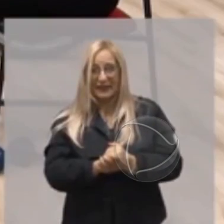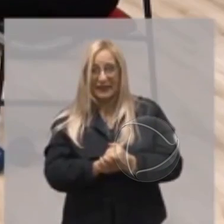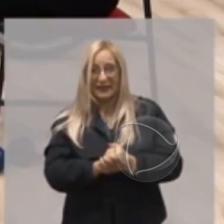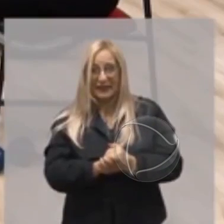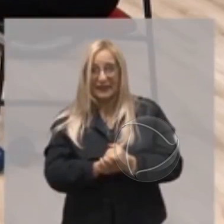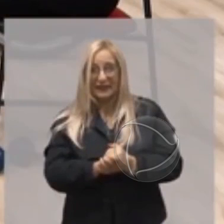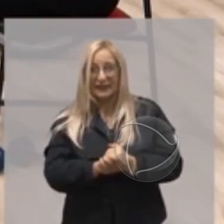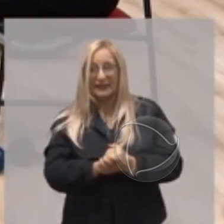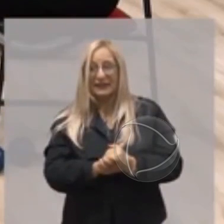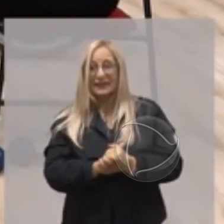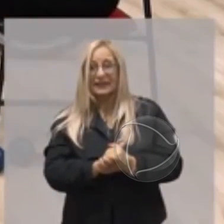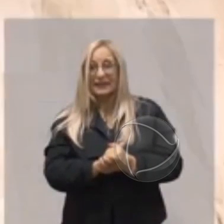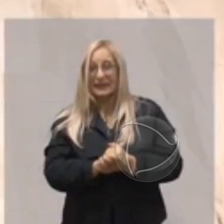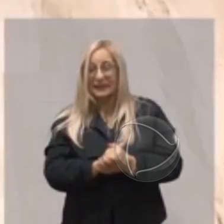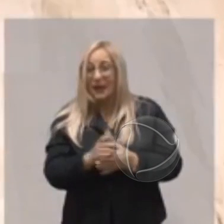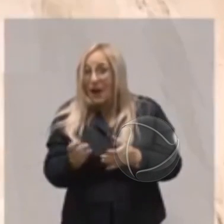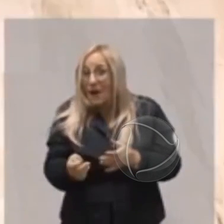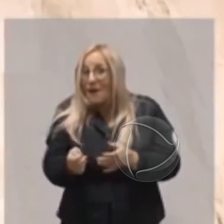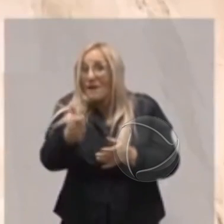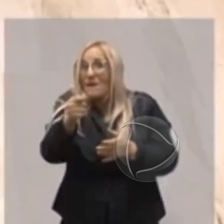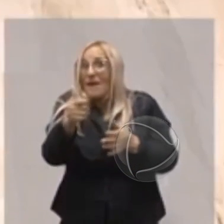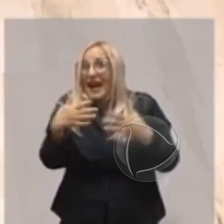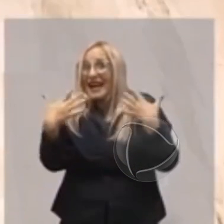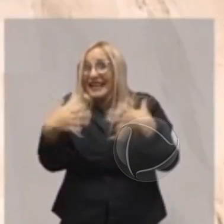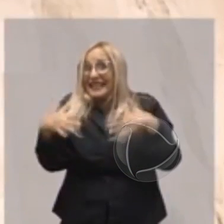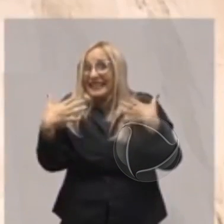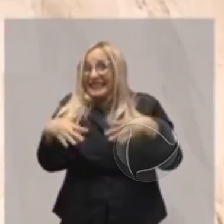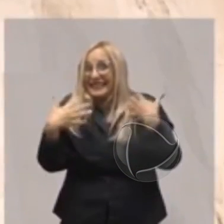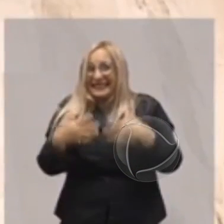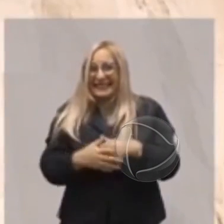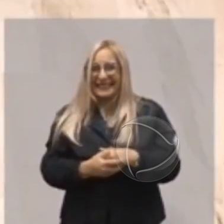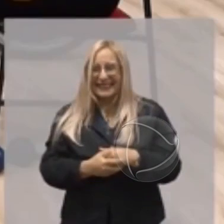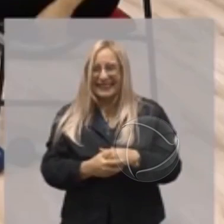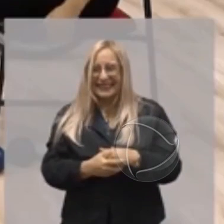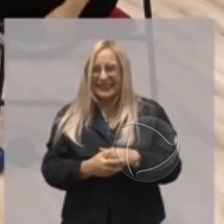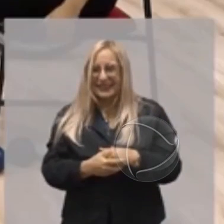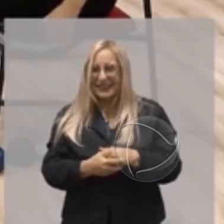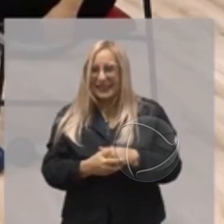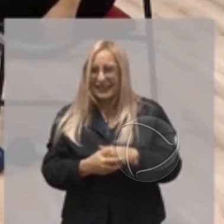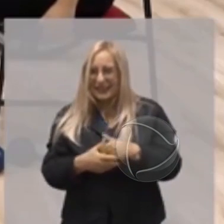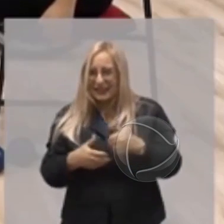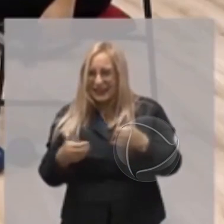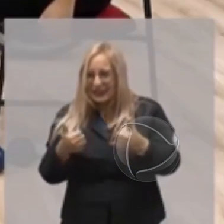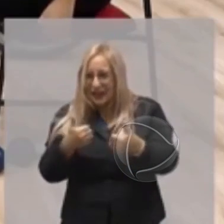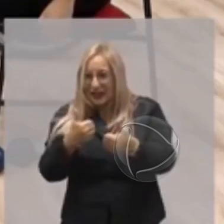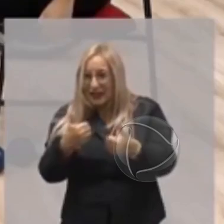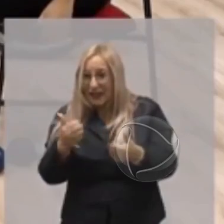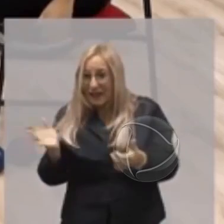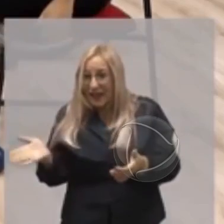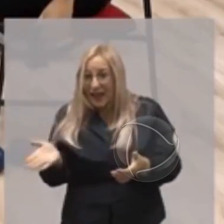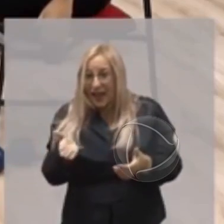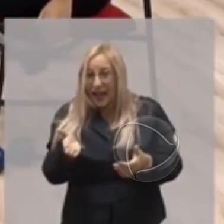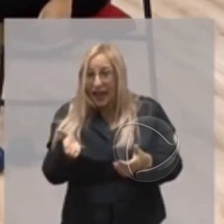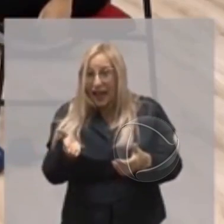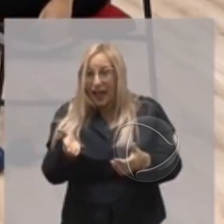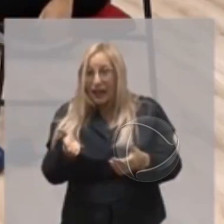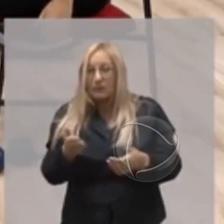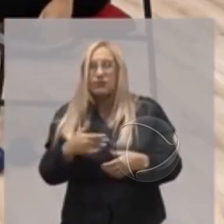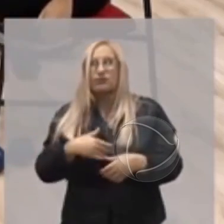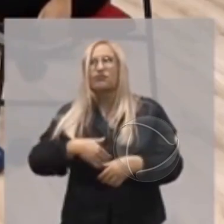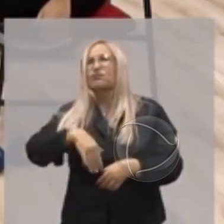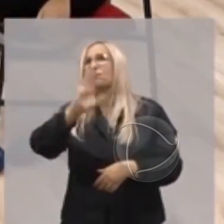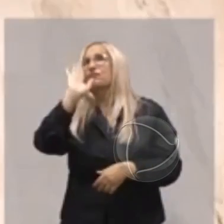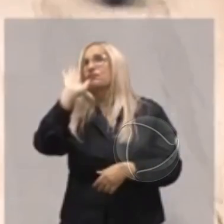cada dia, a gente tem a listinha lá. E é só fazer. E como você disse, vai ser diversão ali para a família toda,